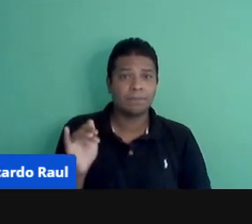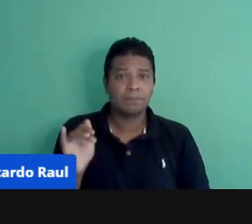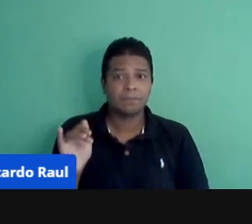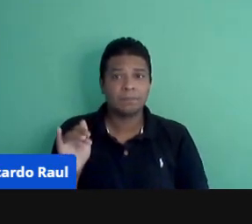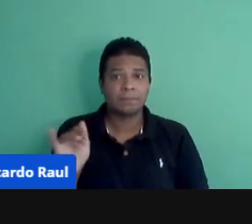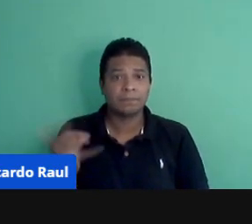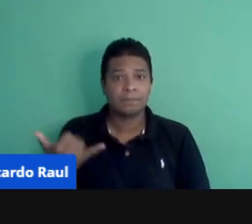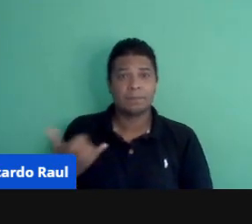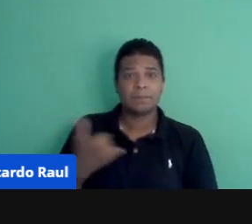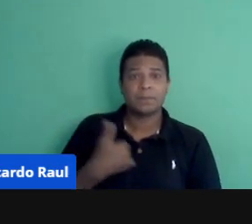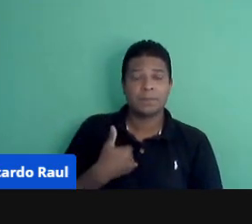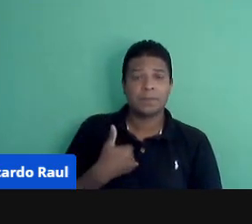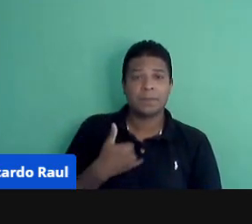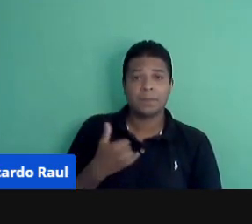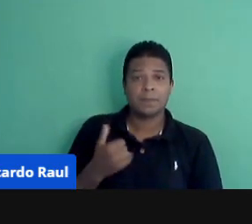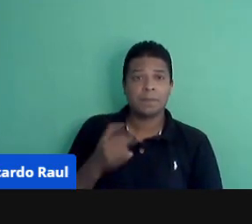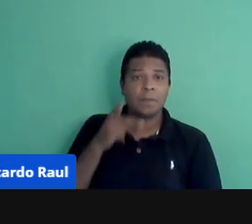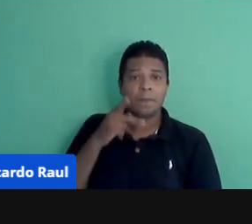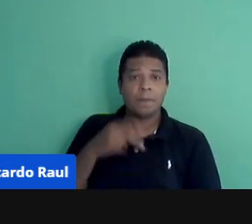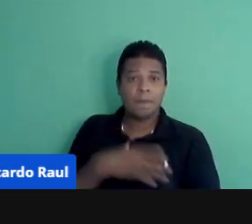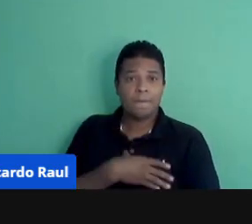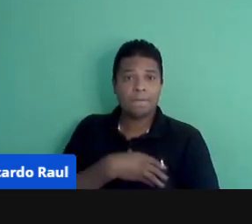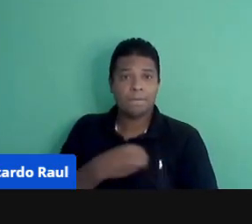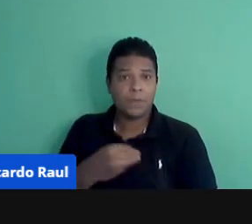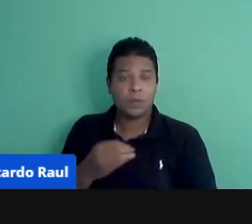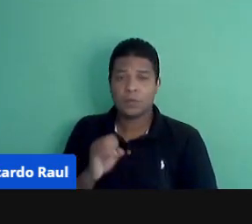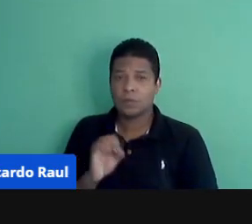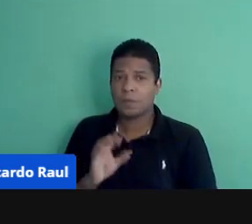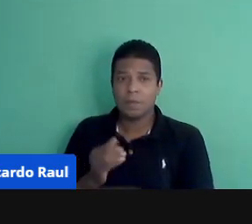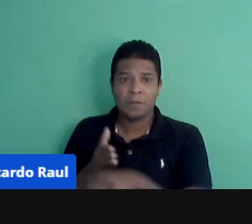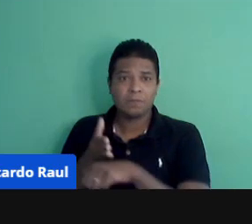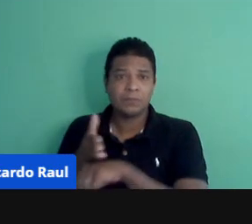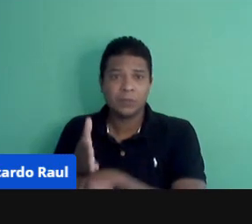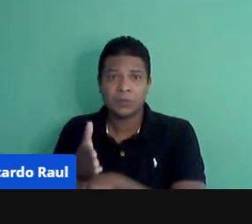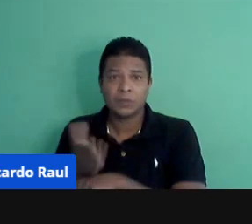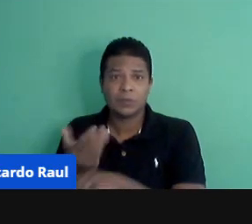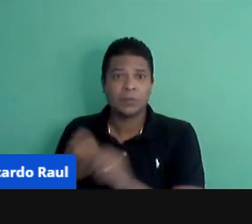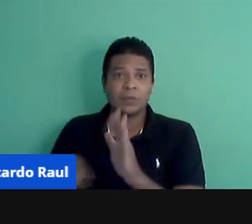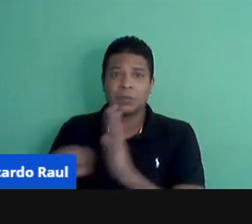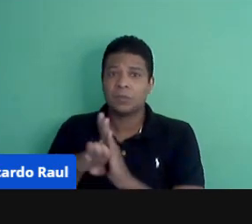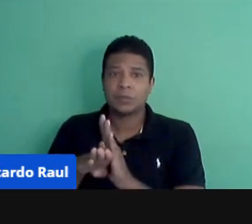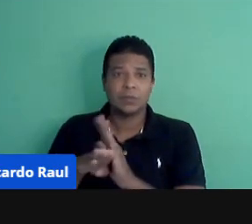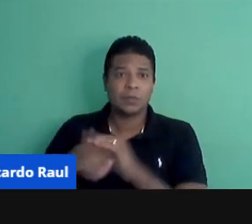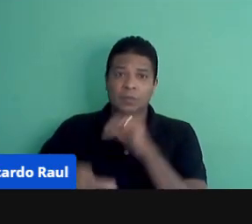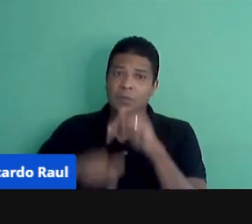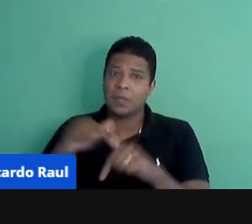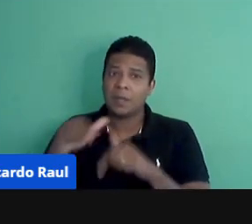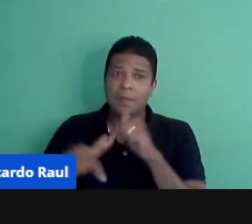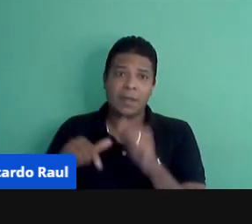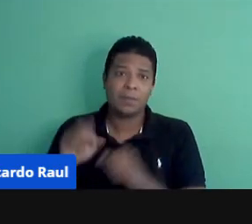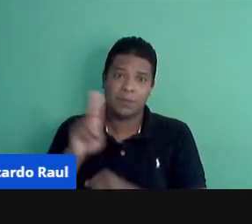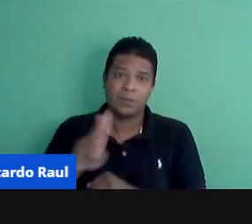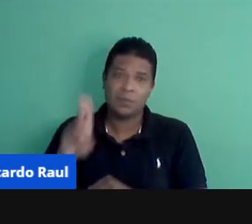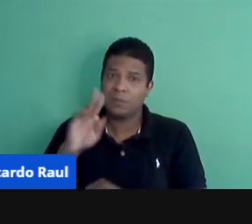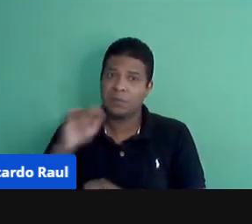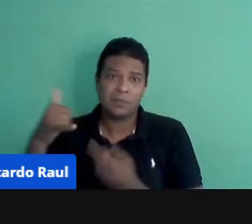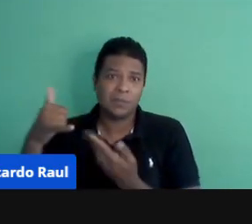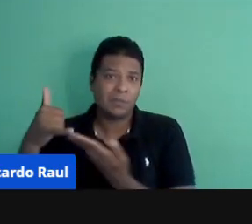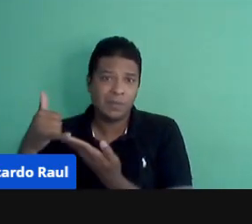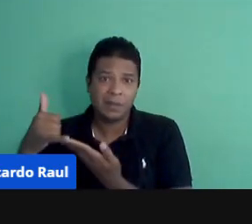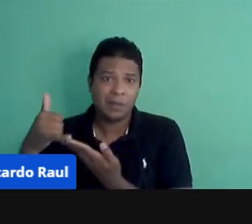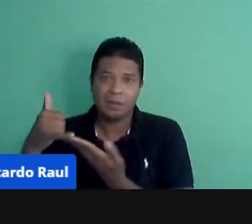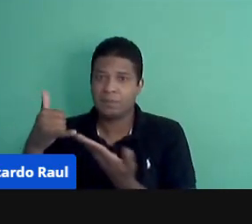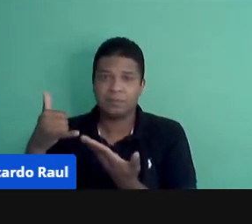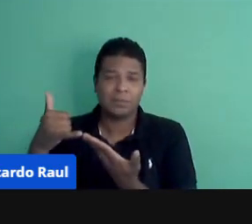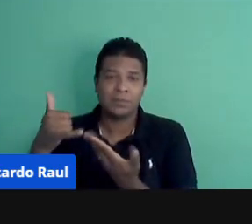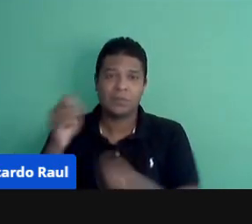só entra nas aulas, ele só pode acessar as aulas quando eu chego do serviço, porque ele usa meu celular. Então, eu atendo ele fora do horário